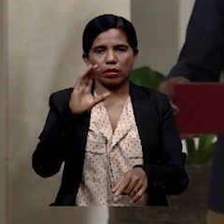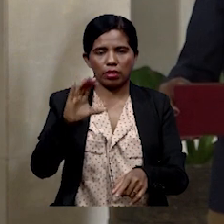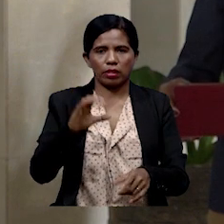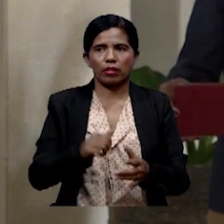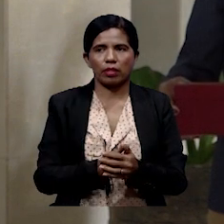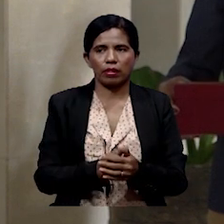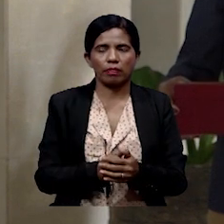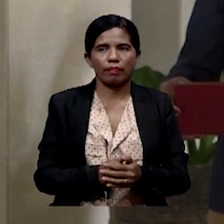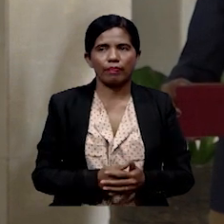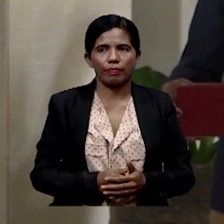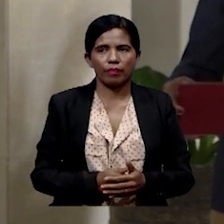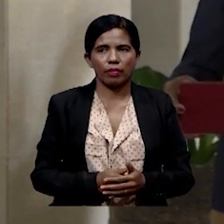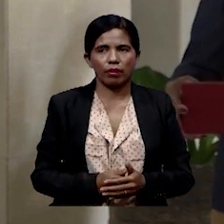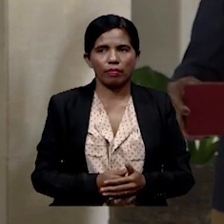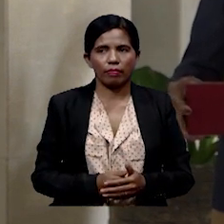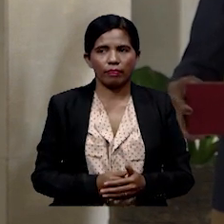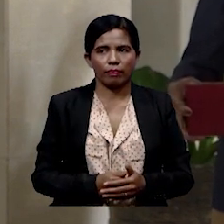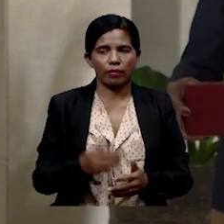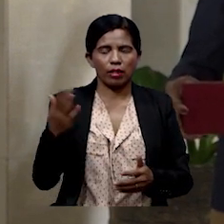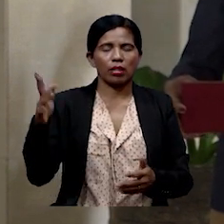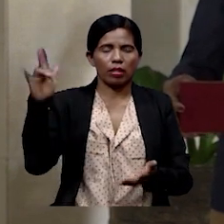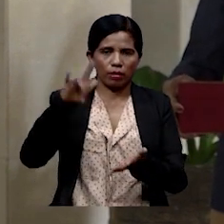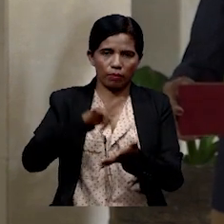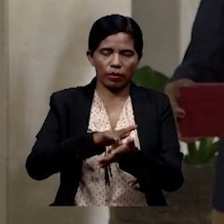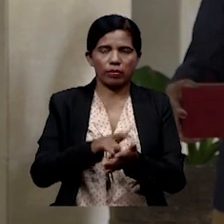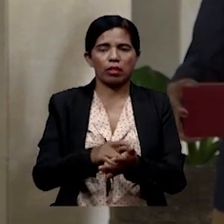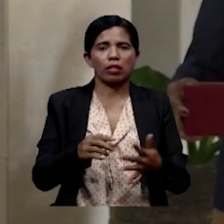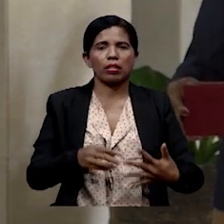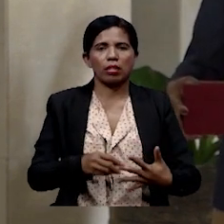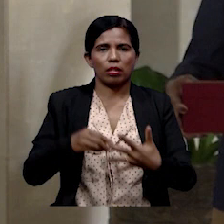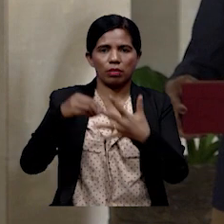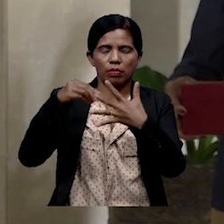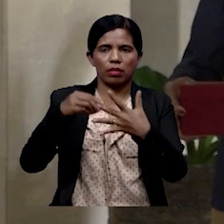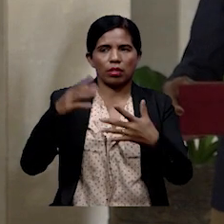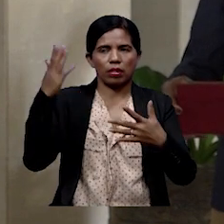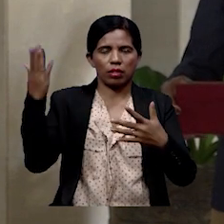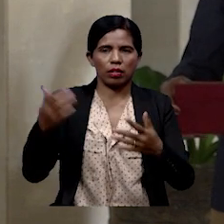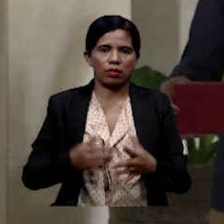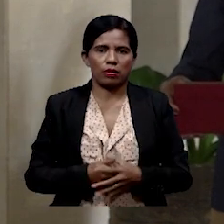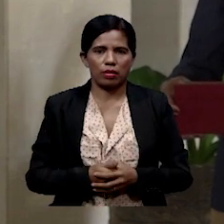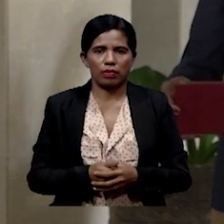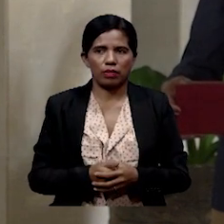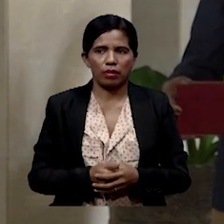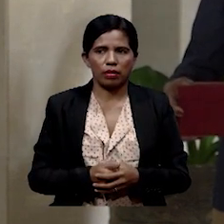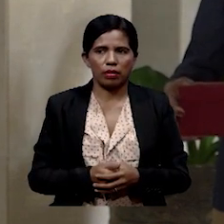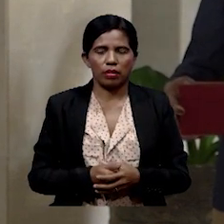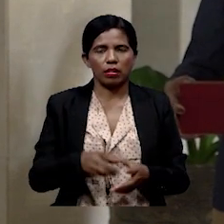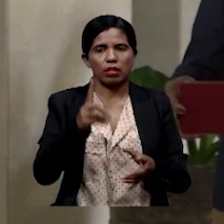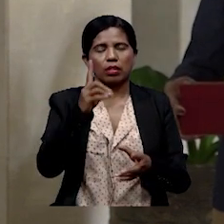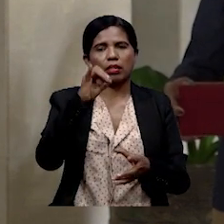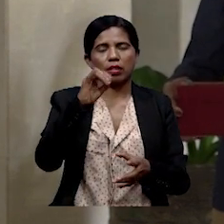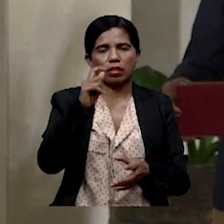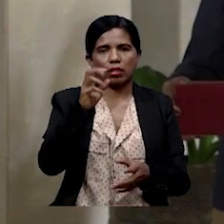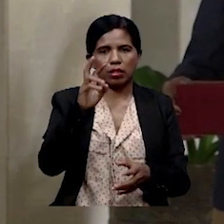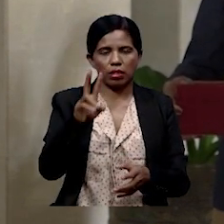McDonald's, Starbucks, no e a aeroporto, lilu e a a parte duty free,